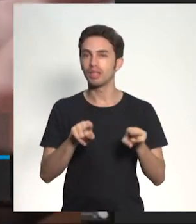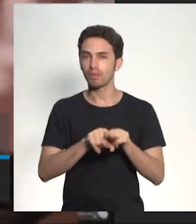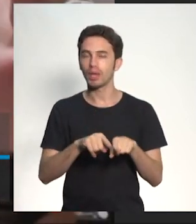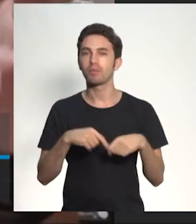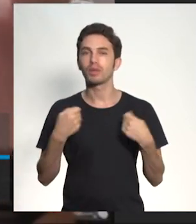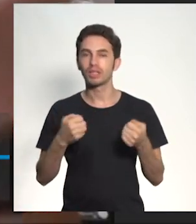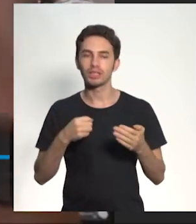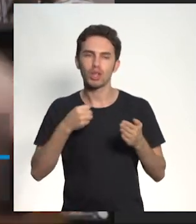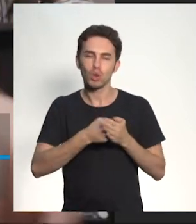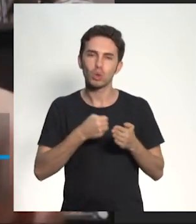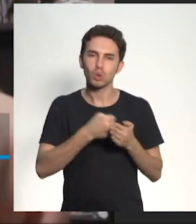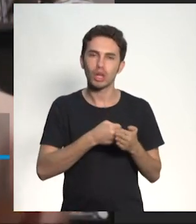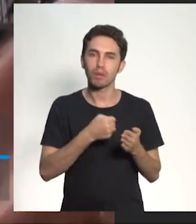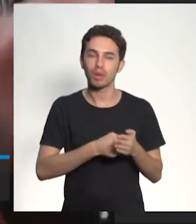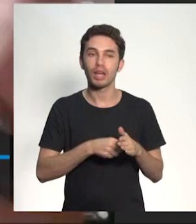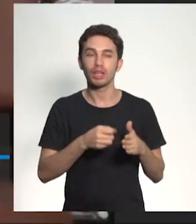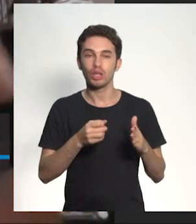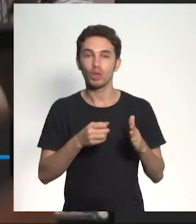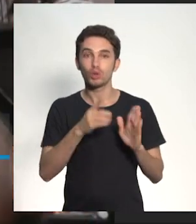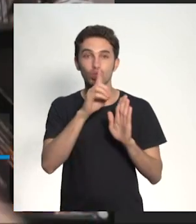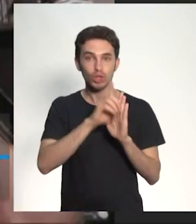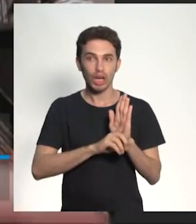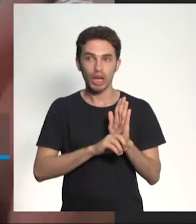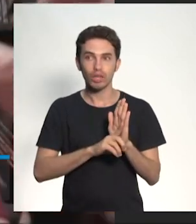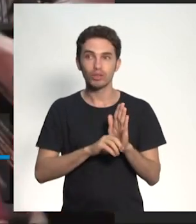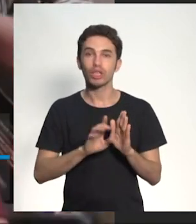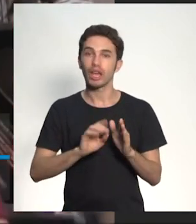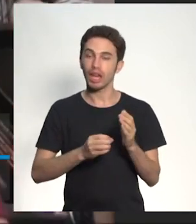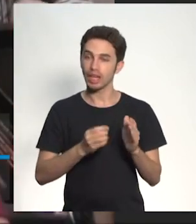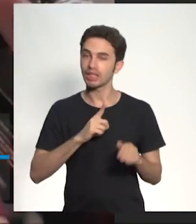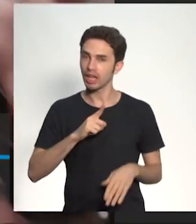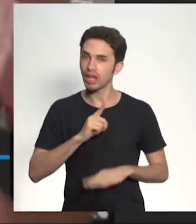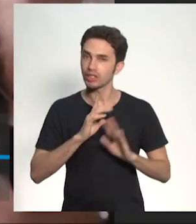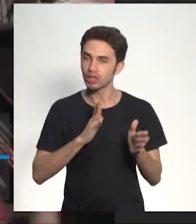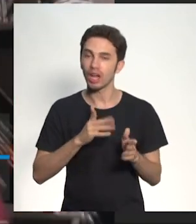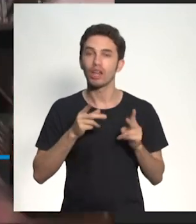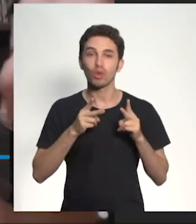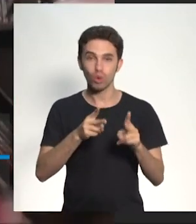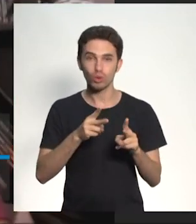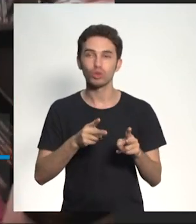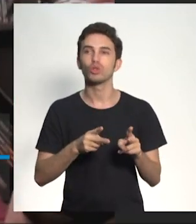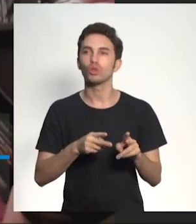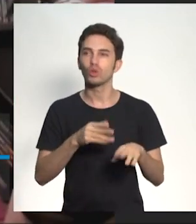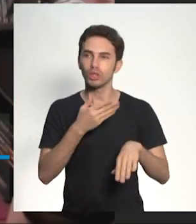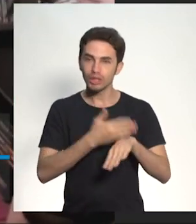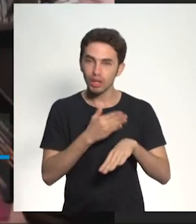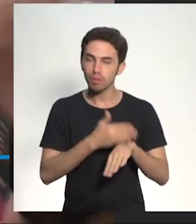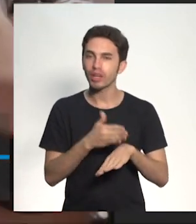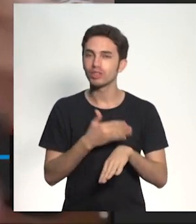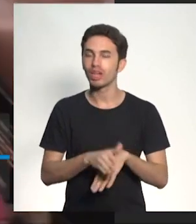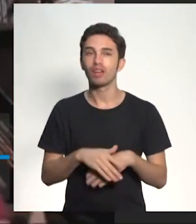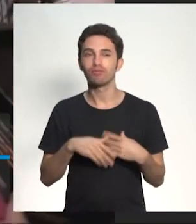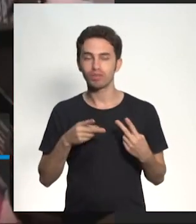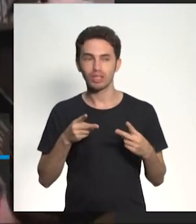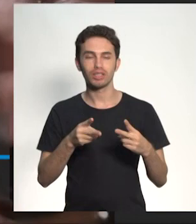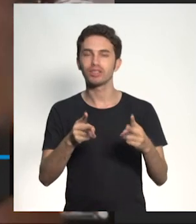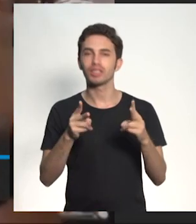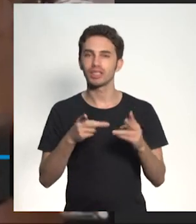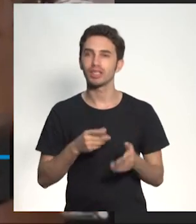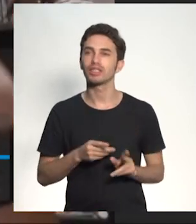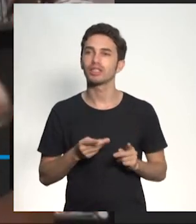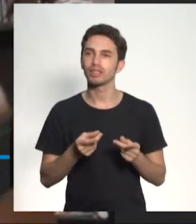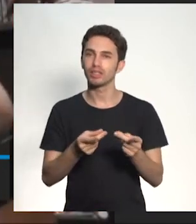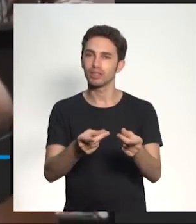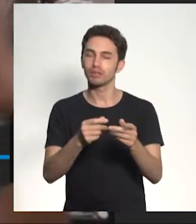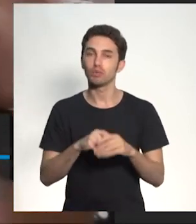precisa lutar para que os direitos já existentes continuem sendo colocados em prática e continuem existindo, né? Porque, como a gente já falou, muitas